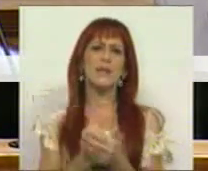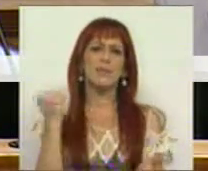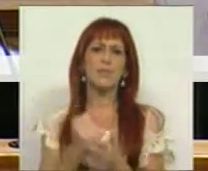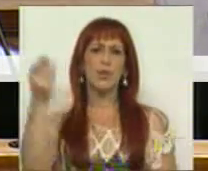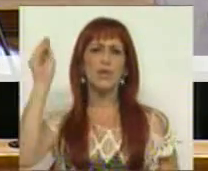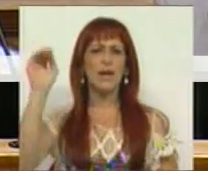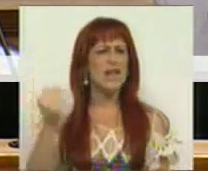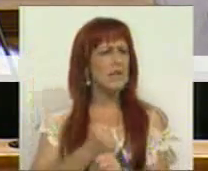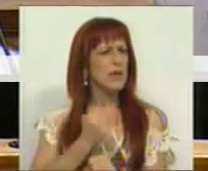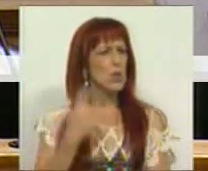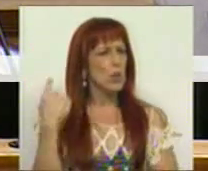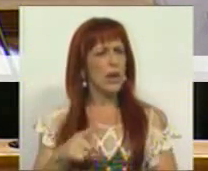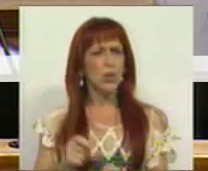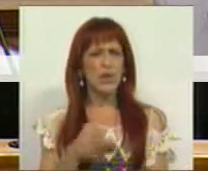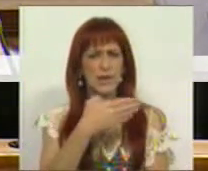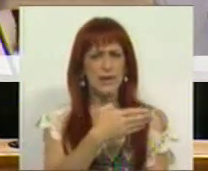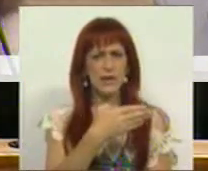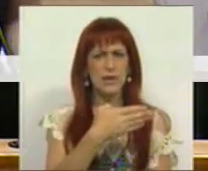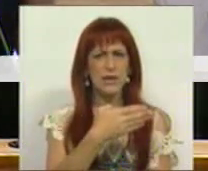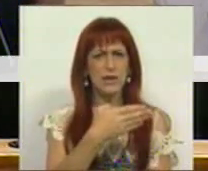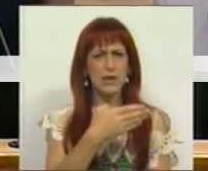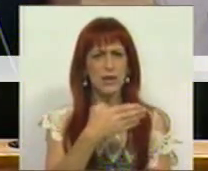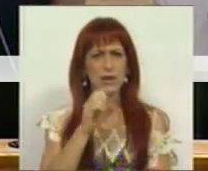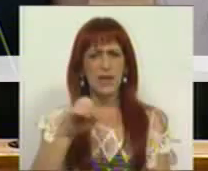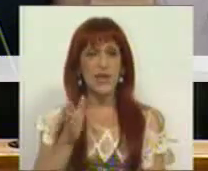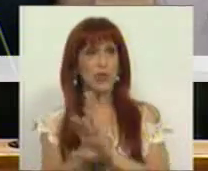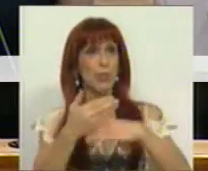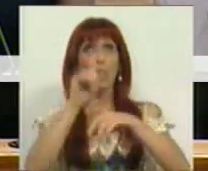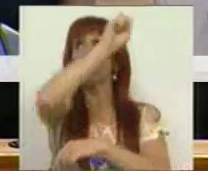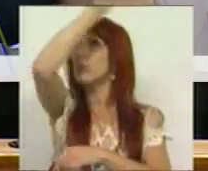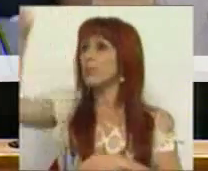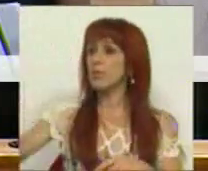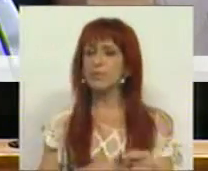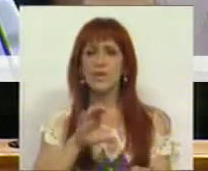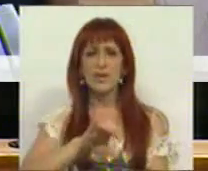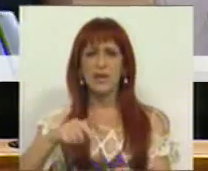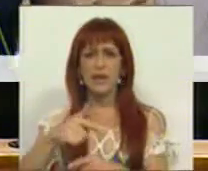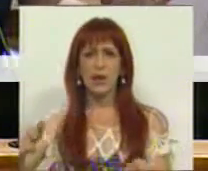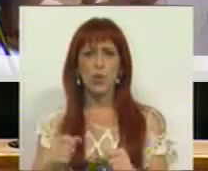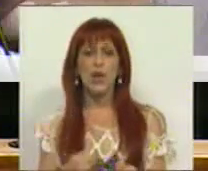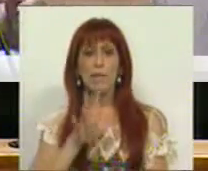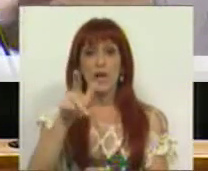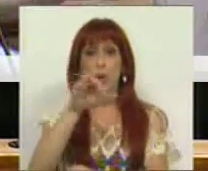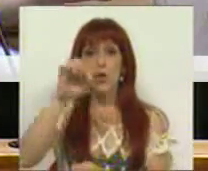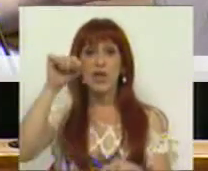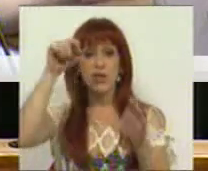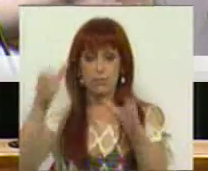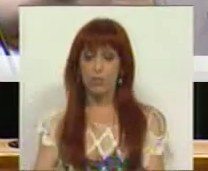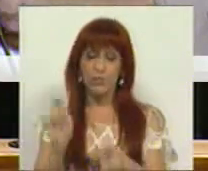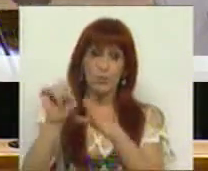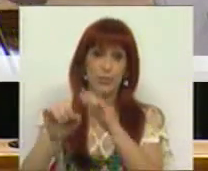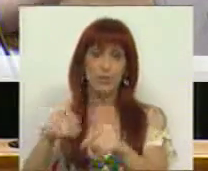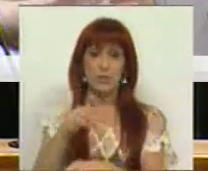bancária para um serviço que tem 700 estações dos Correios e 1.800 postos de Correios. E, portanto, como nós